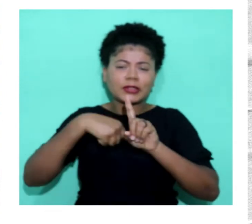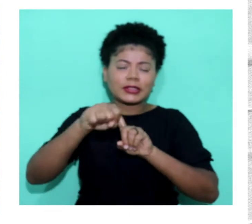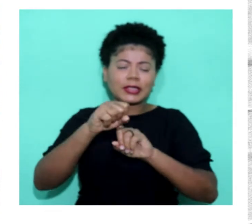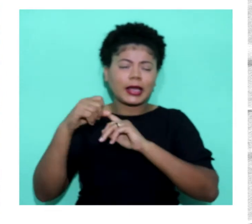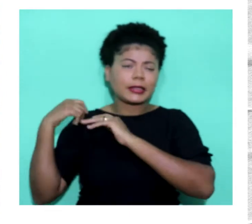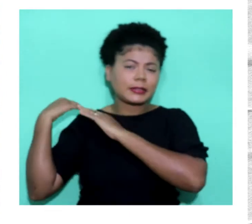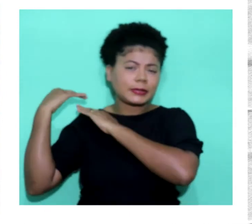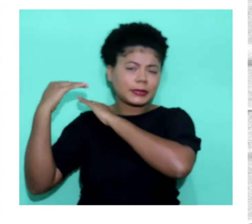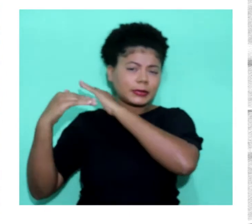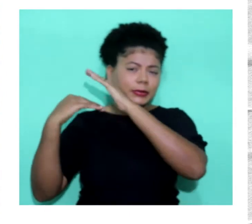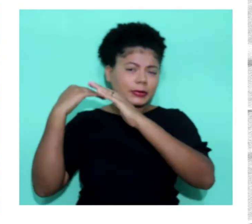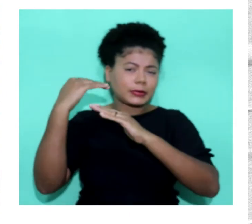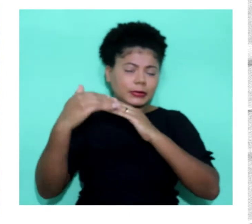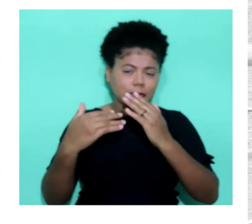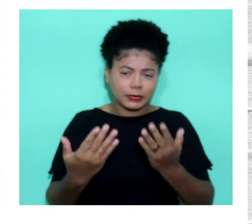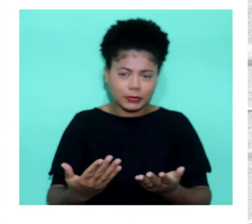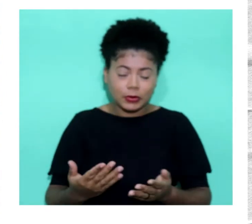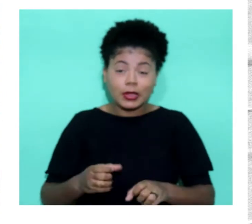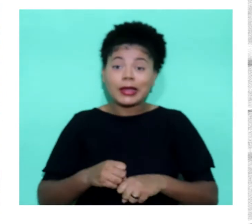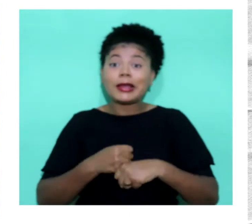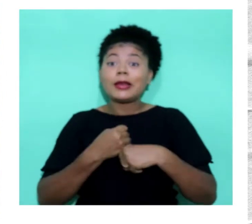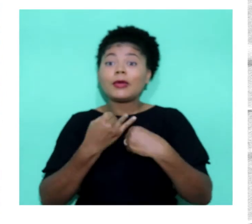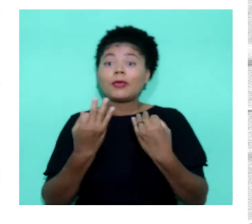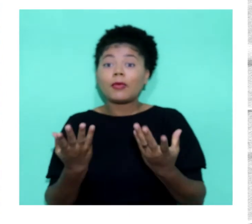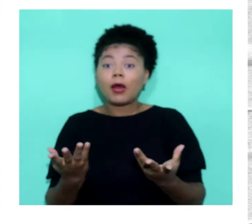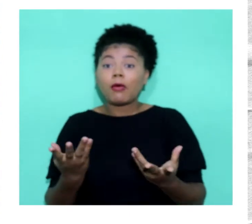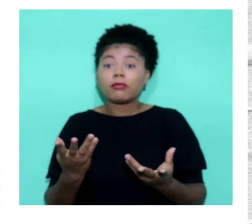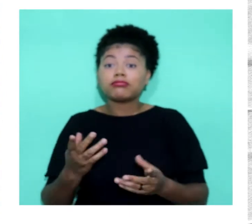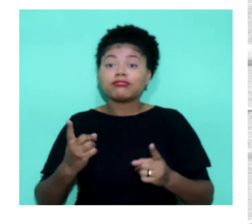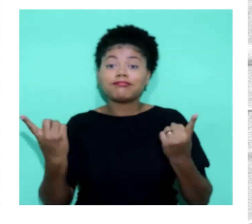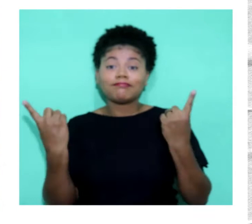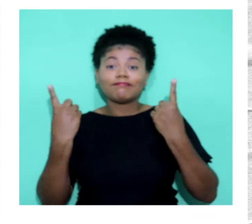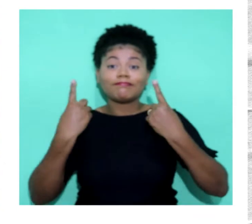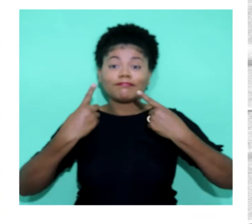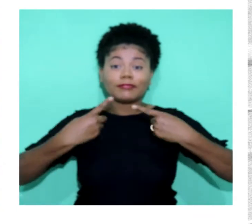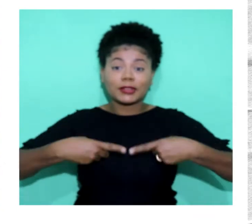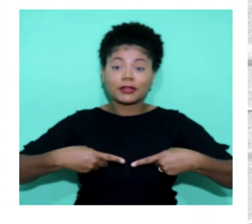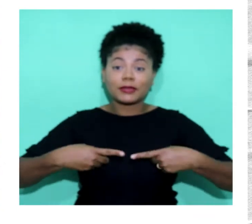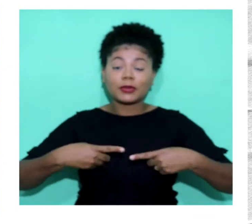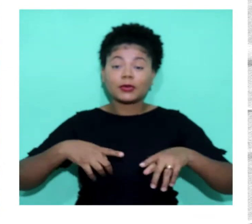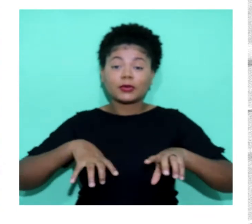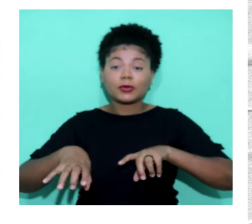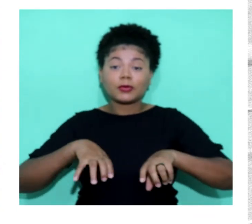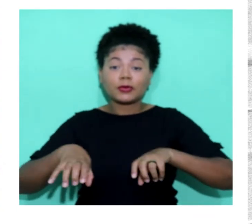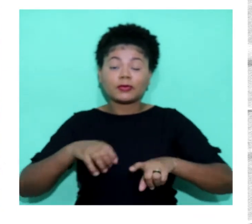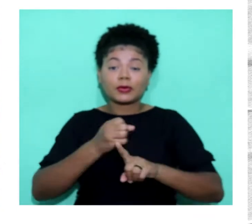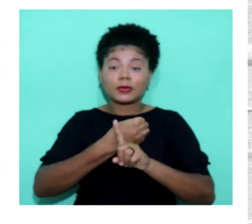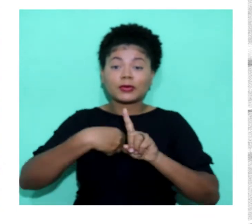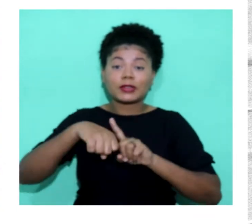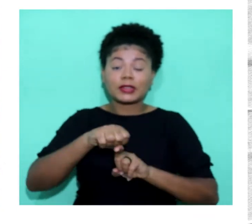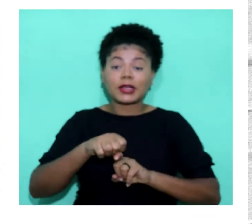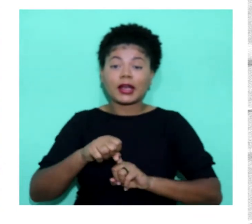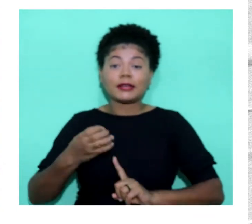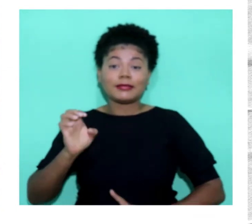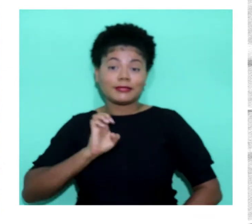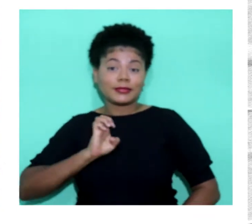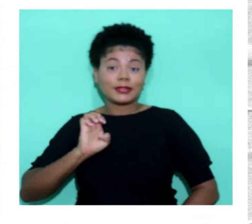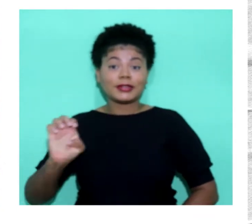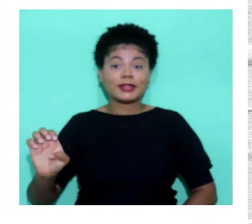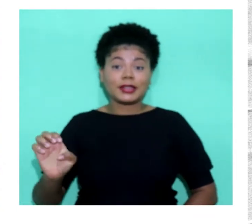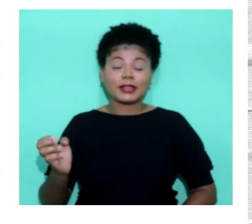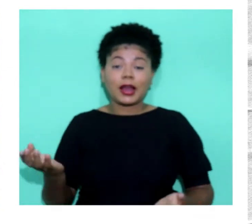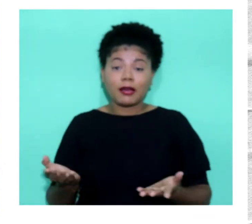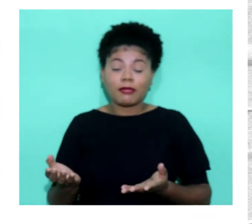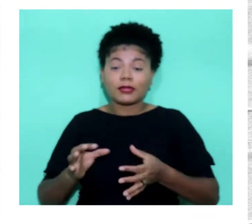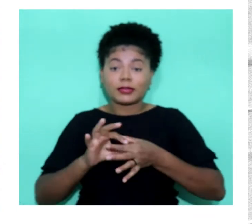na atual conjuntura por fim fechar aqui o meu abraço aos companheiros e companheiros que faz parte